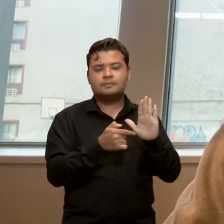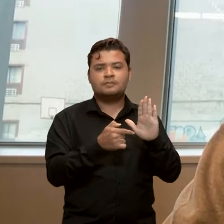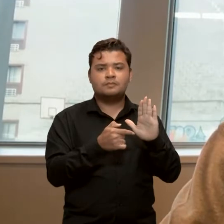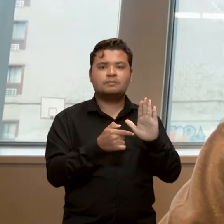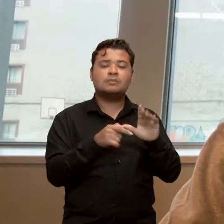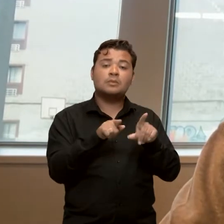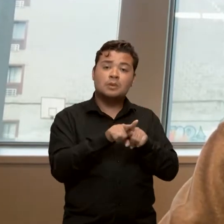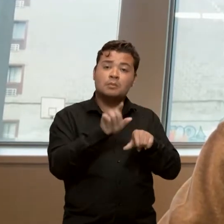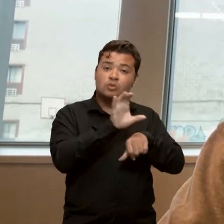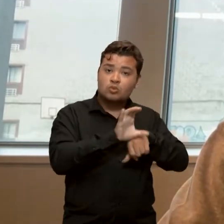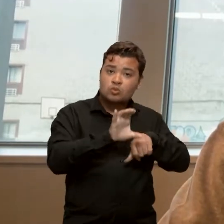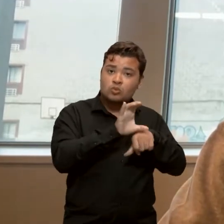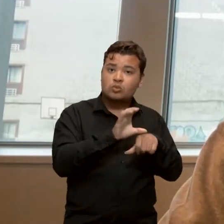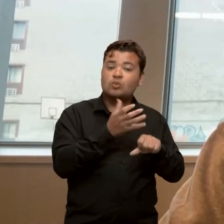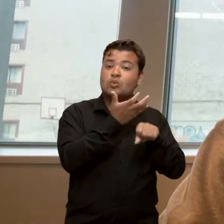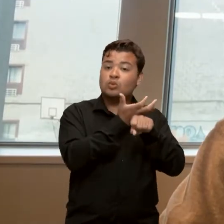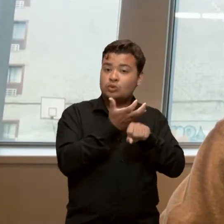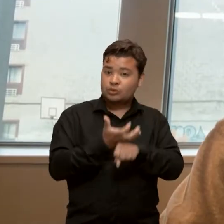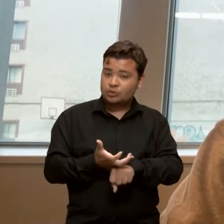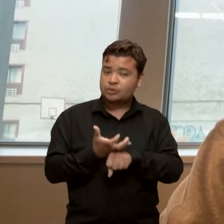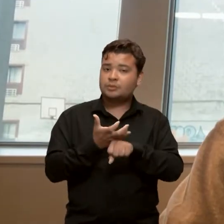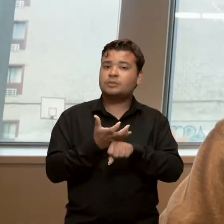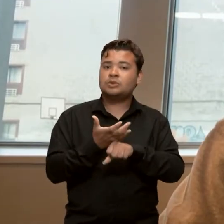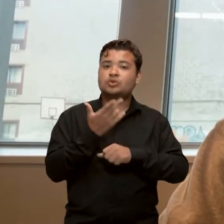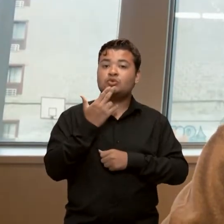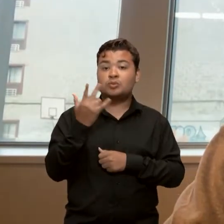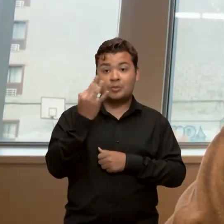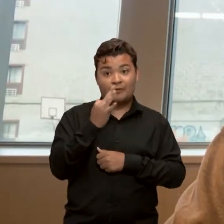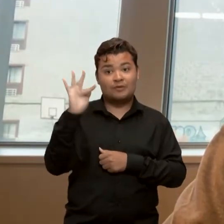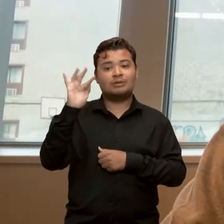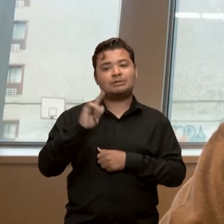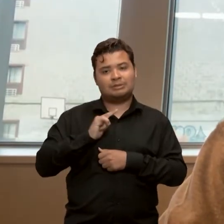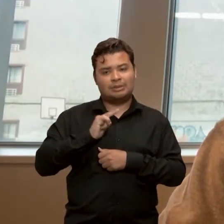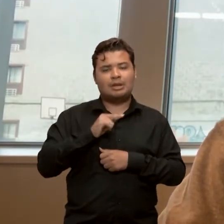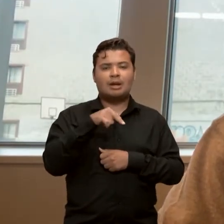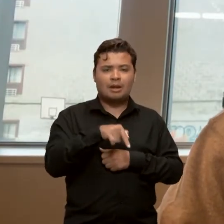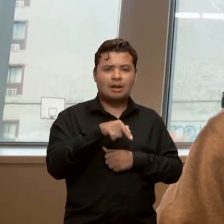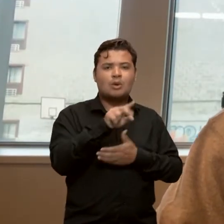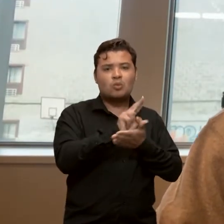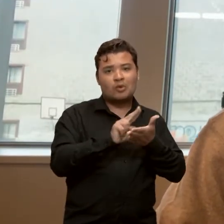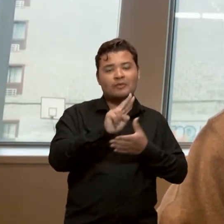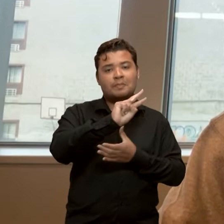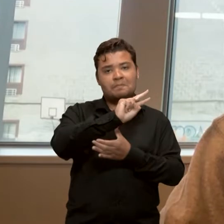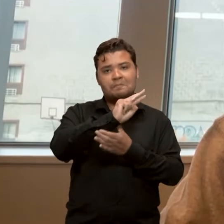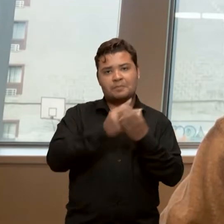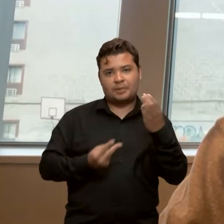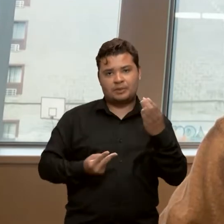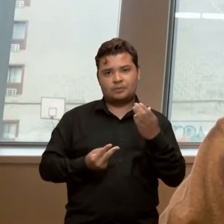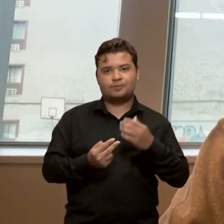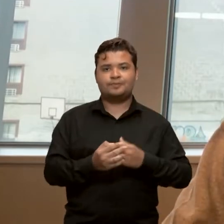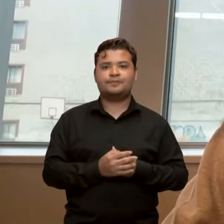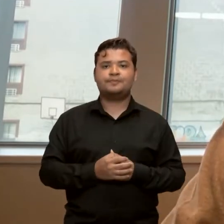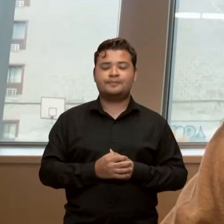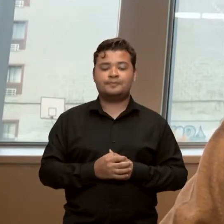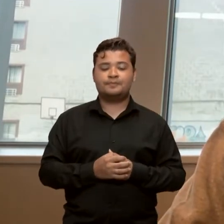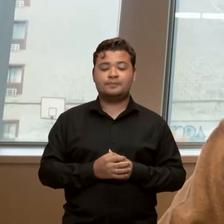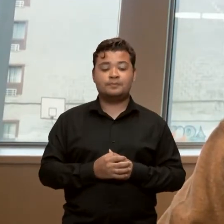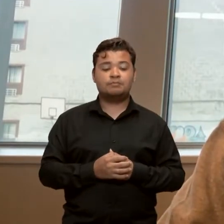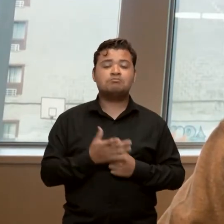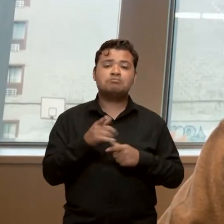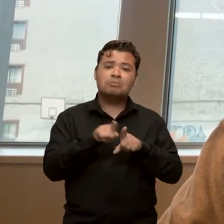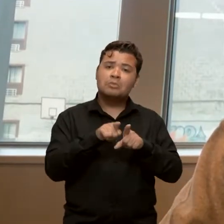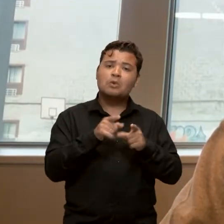e cursos, disciplinas em francês também. É uma universidade bilíngue, como eles se referem aqui. Sobre a minha recepção